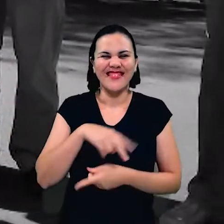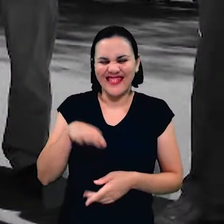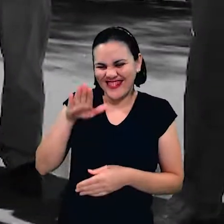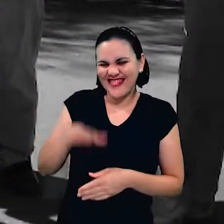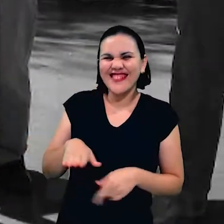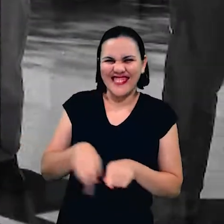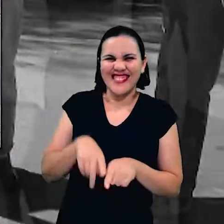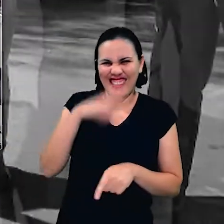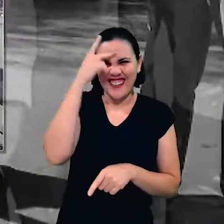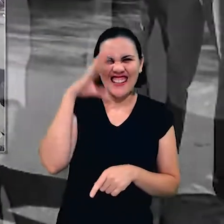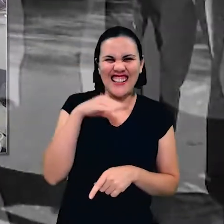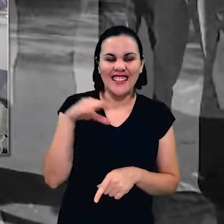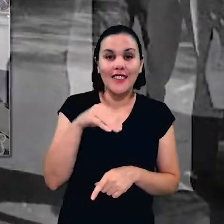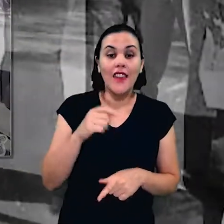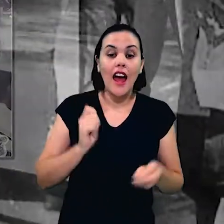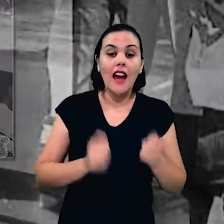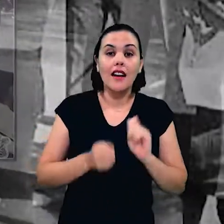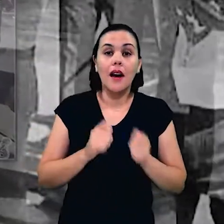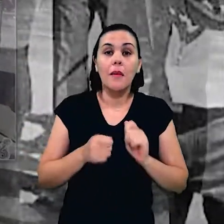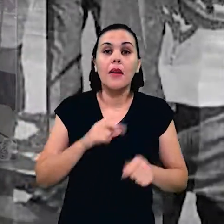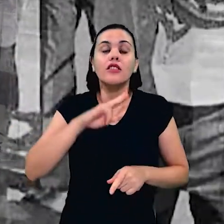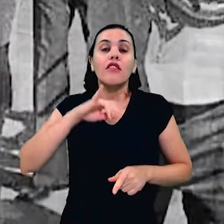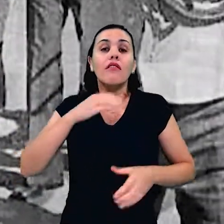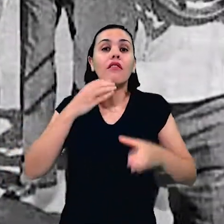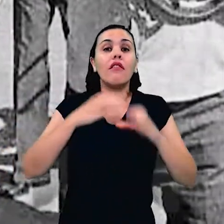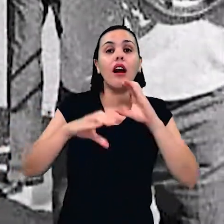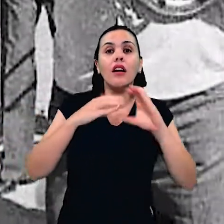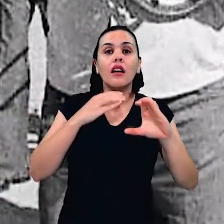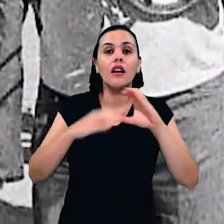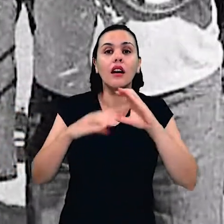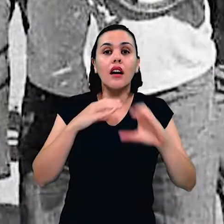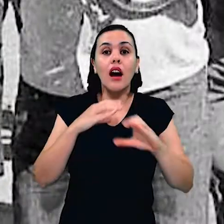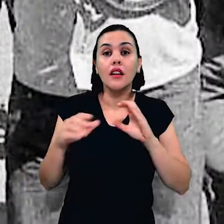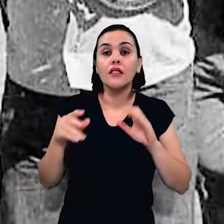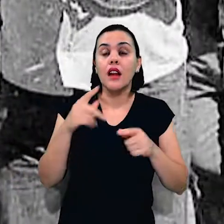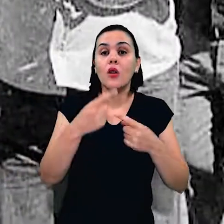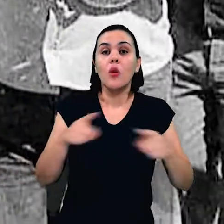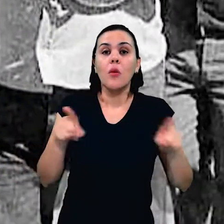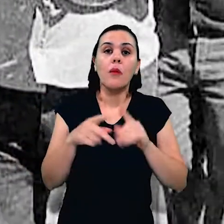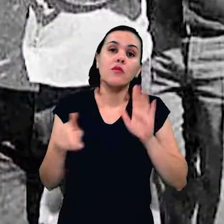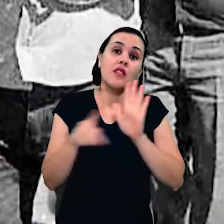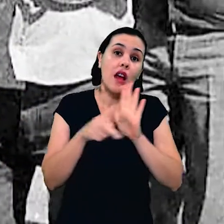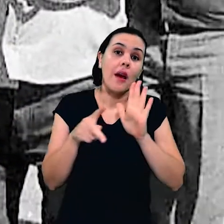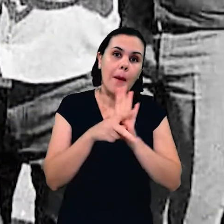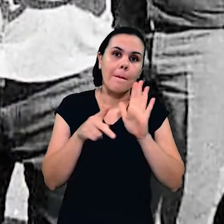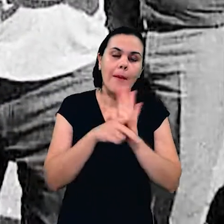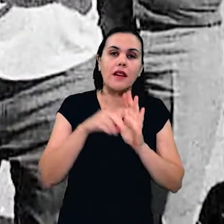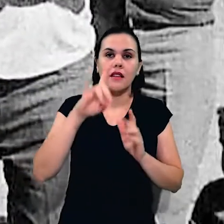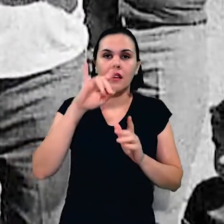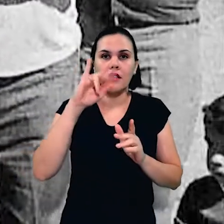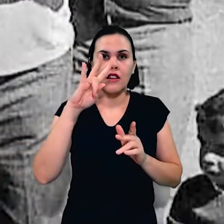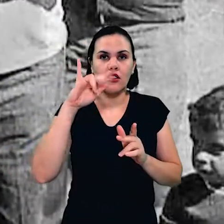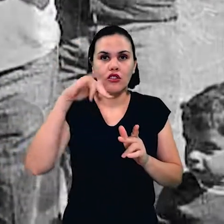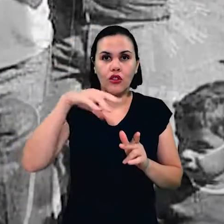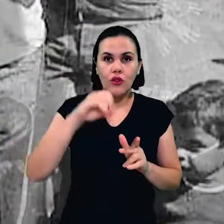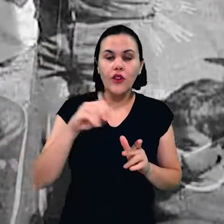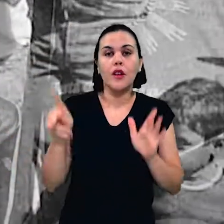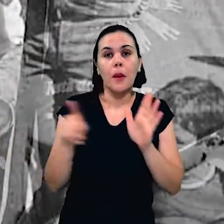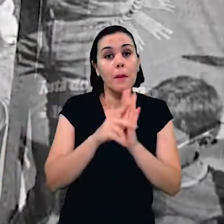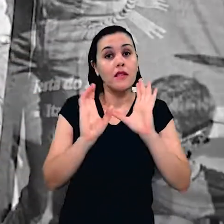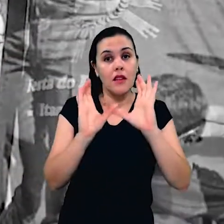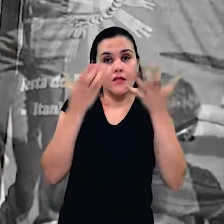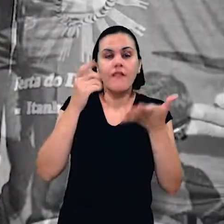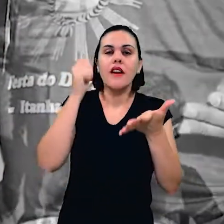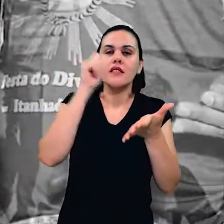também quem é menino. Essa banda do Divino, ela vai cantar essencialmente o hino do Divino, que é tão característico, tão forte da